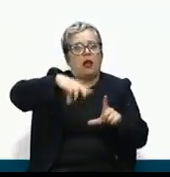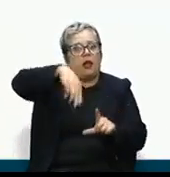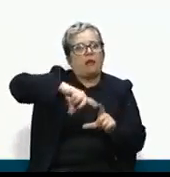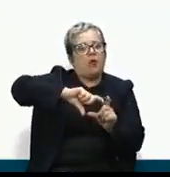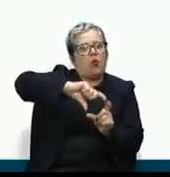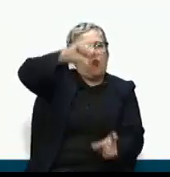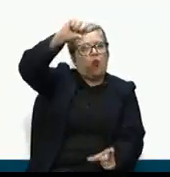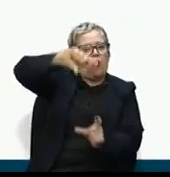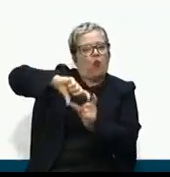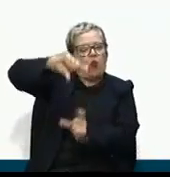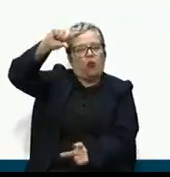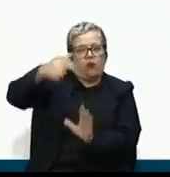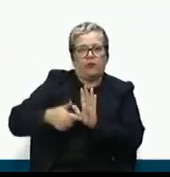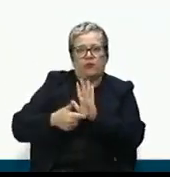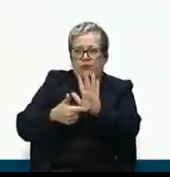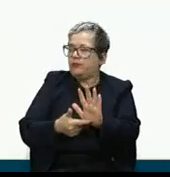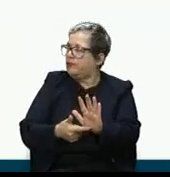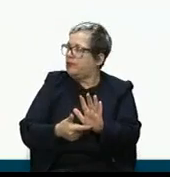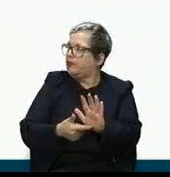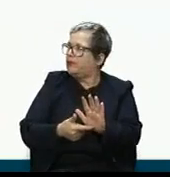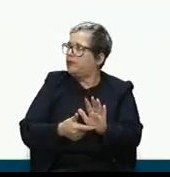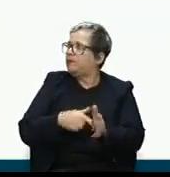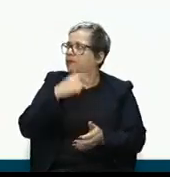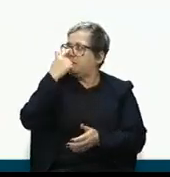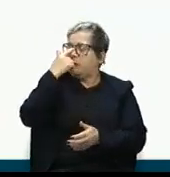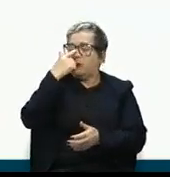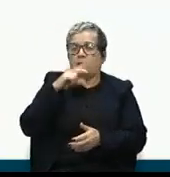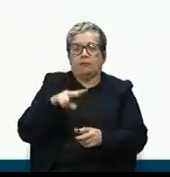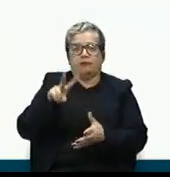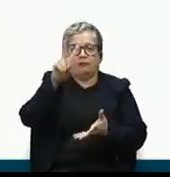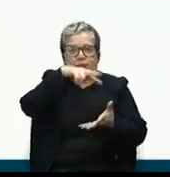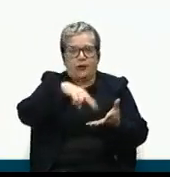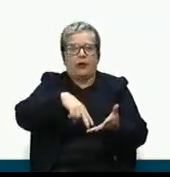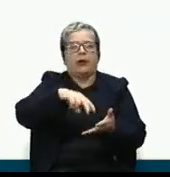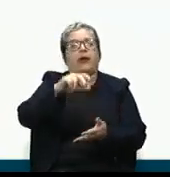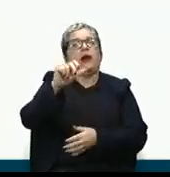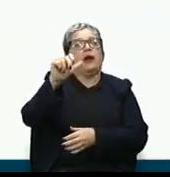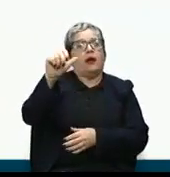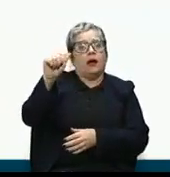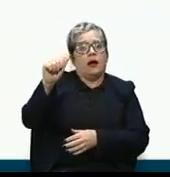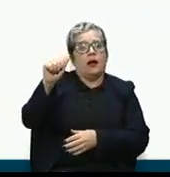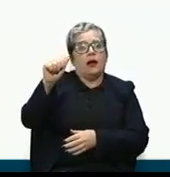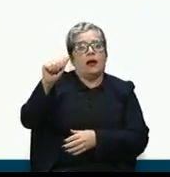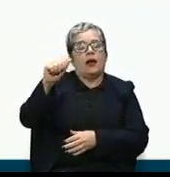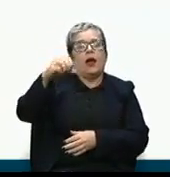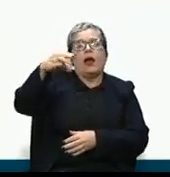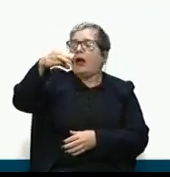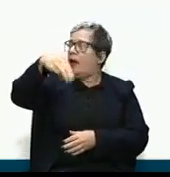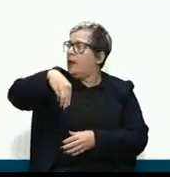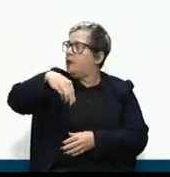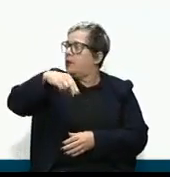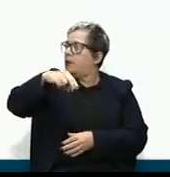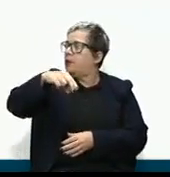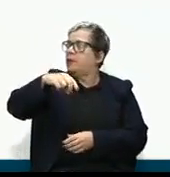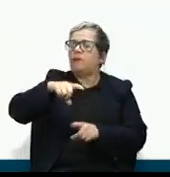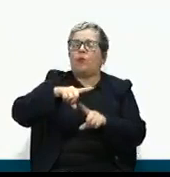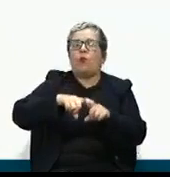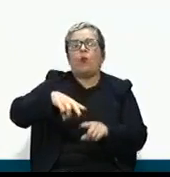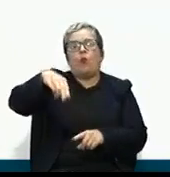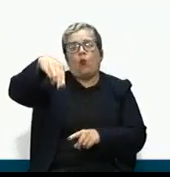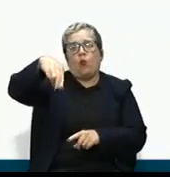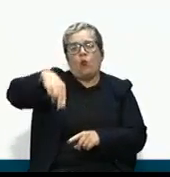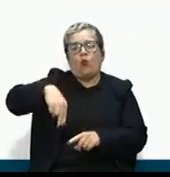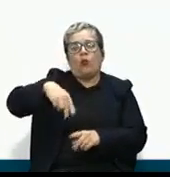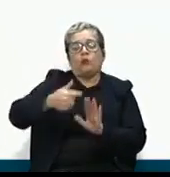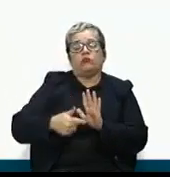representada da seguinte forma. Então, aqui nós lemos A do tipo M por N, na qual aqui eu tenho